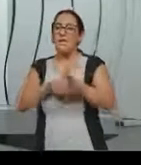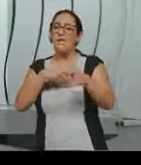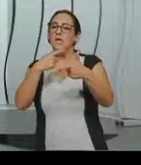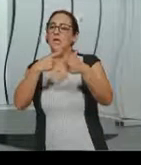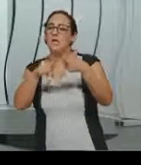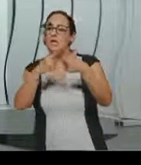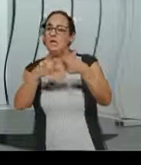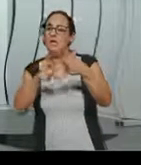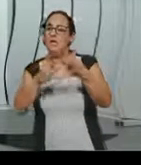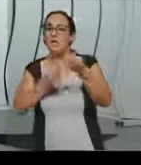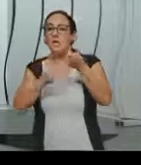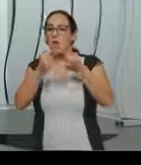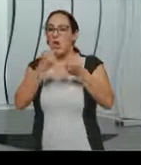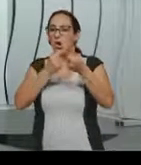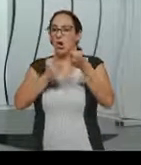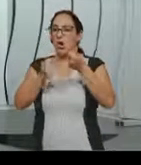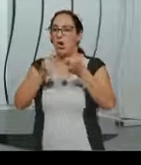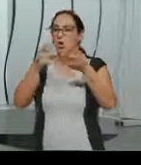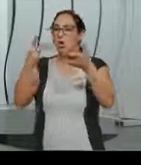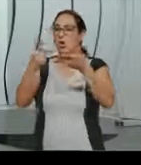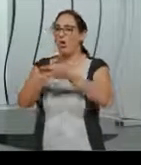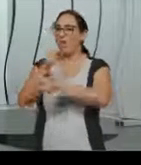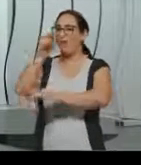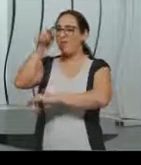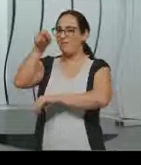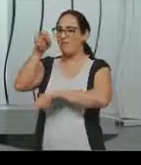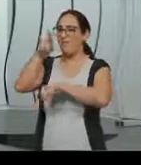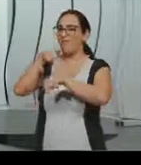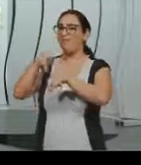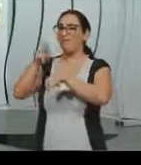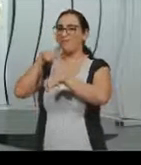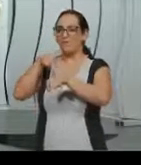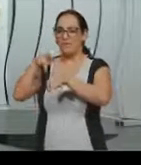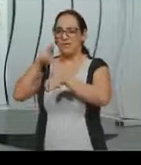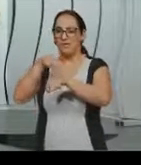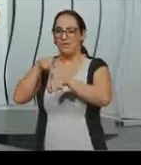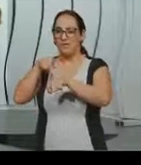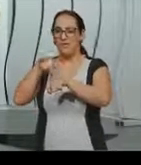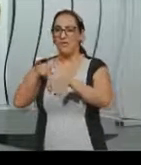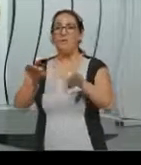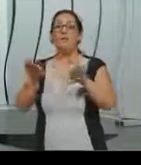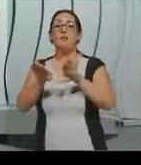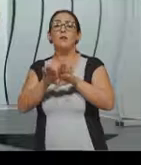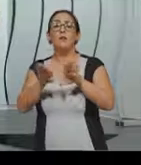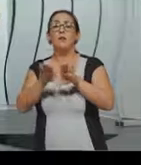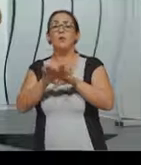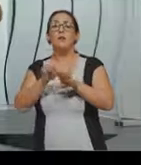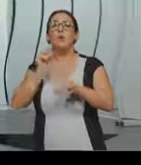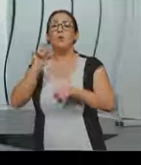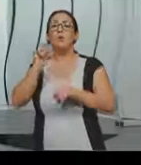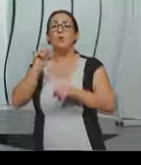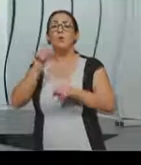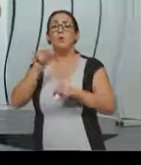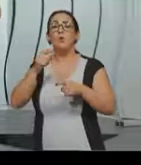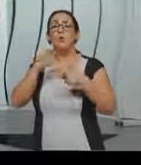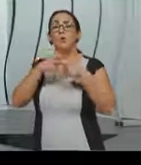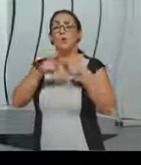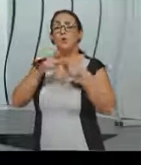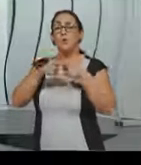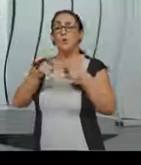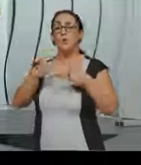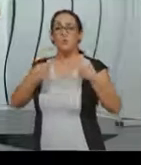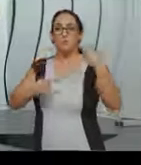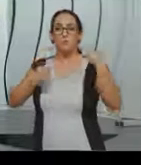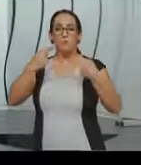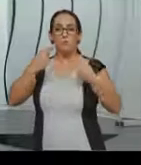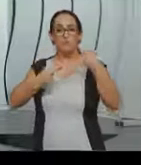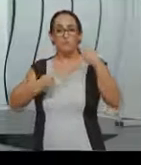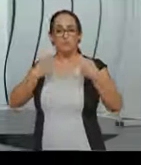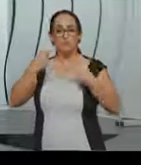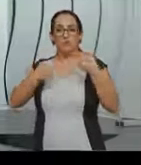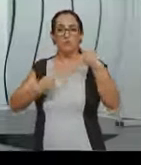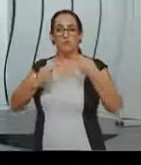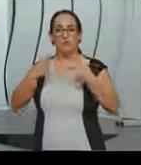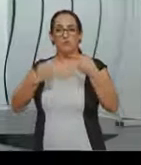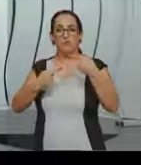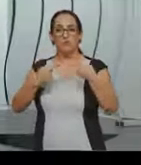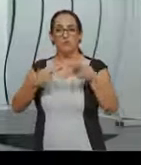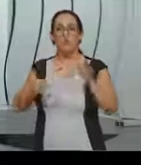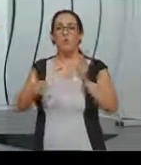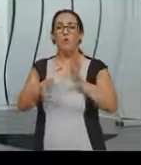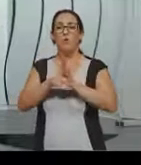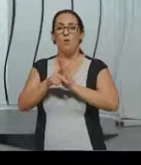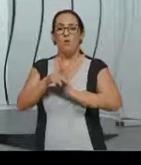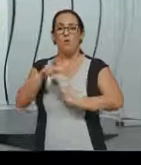sim. Entretanto, a gente percebe que existe também na Venezuela uma crise política que acaba resultando numa